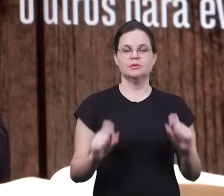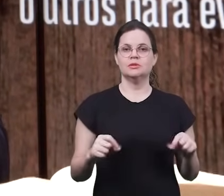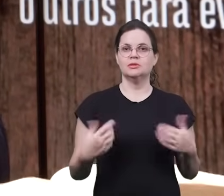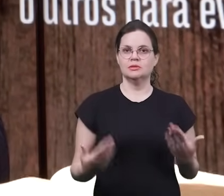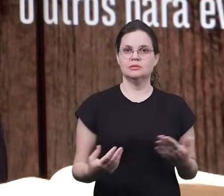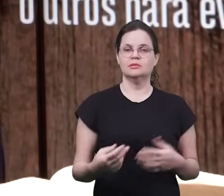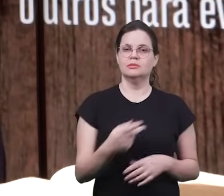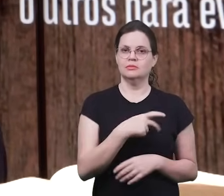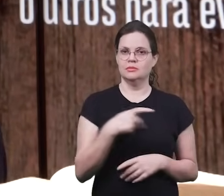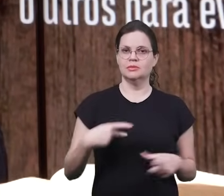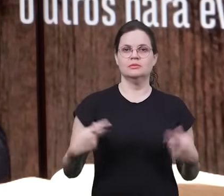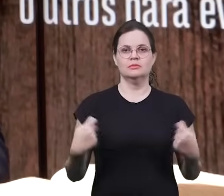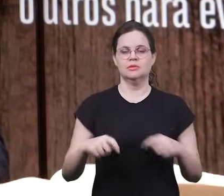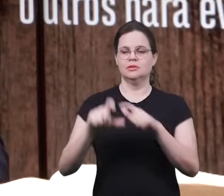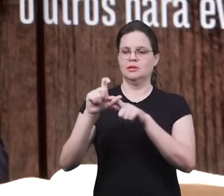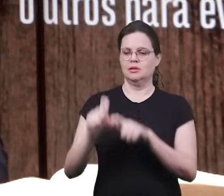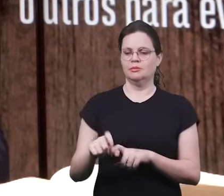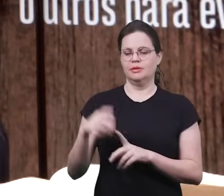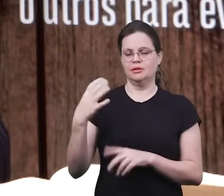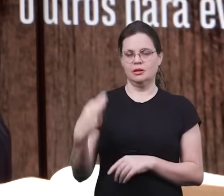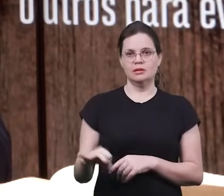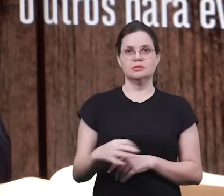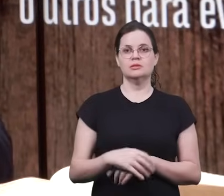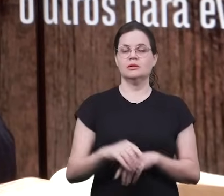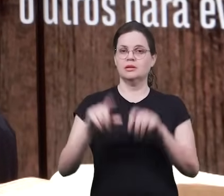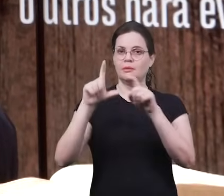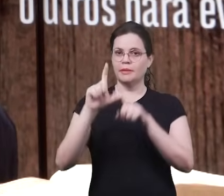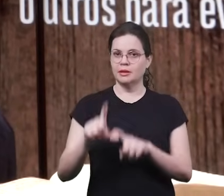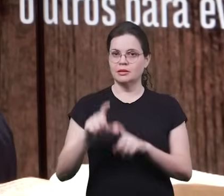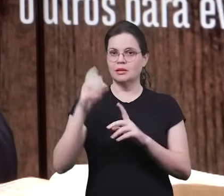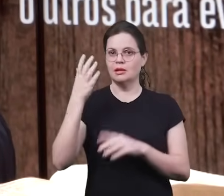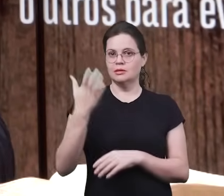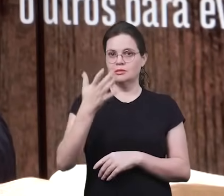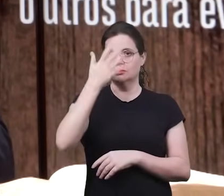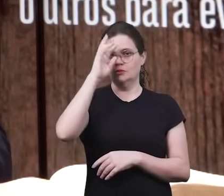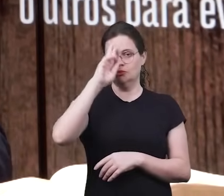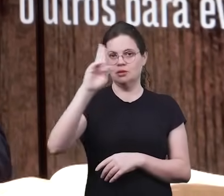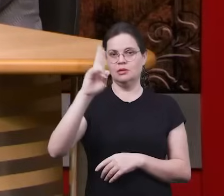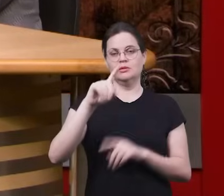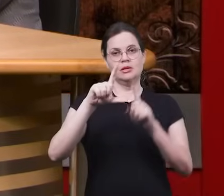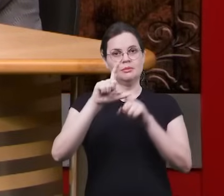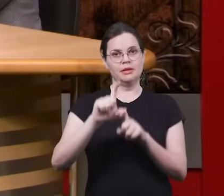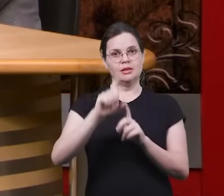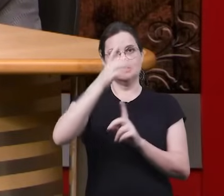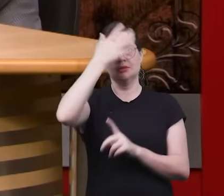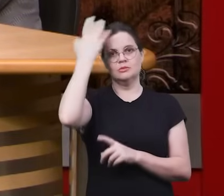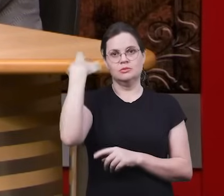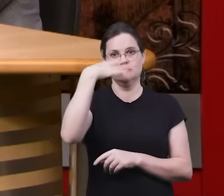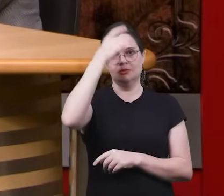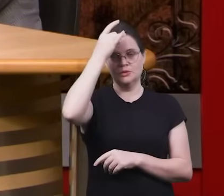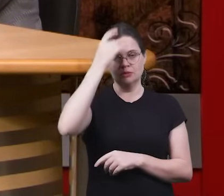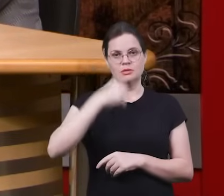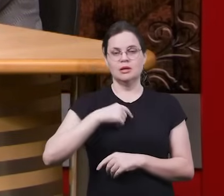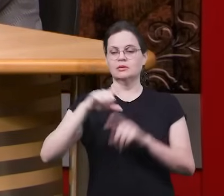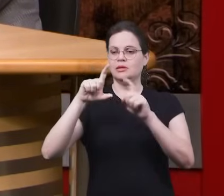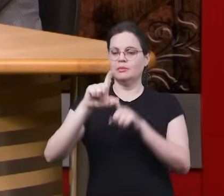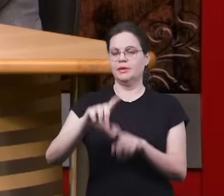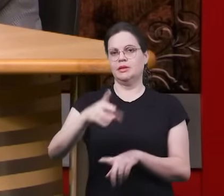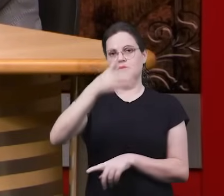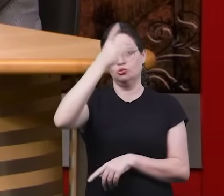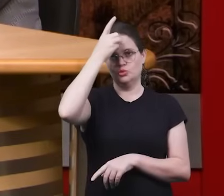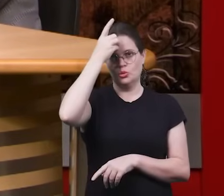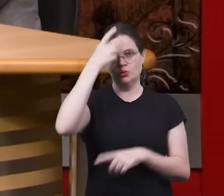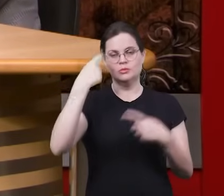numa dependência do Espírito Santo. Exato. Uma dependência dos dons espirituais. Isso, né? isso. Ele precisa viver